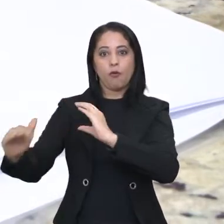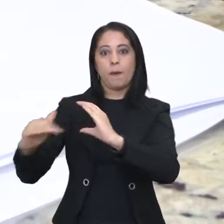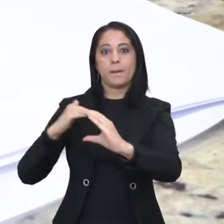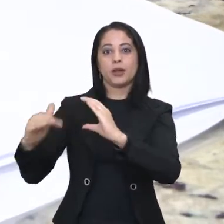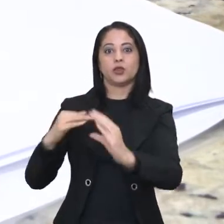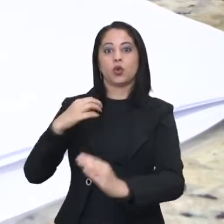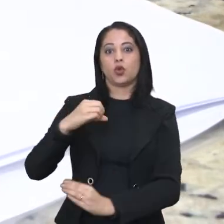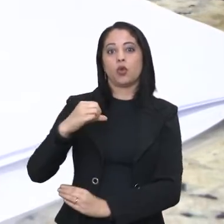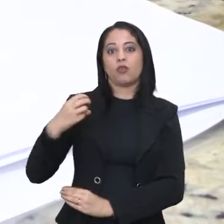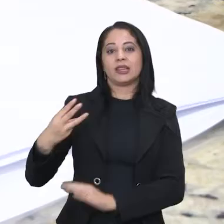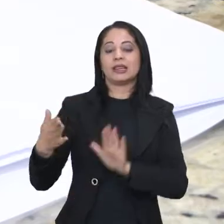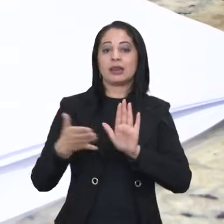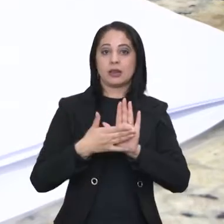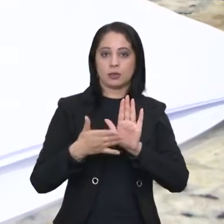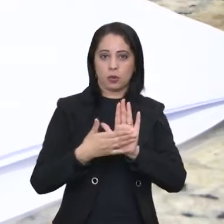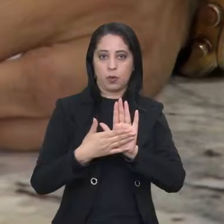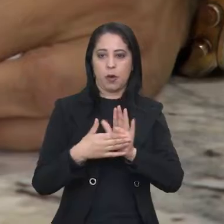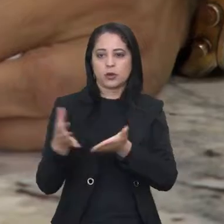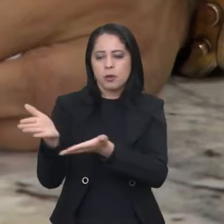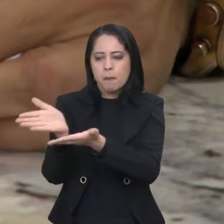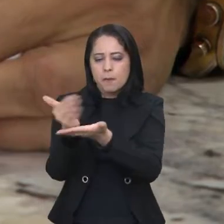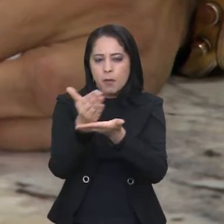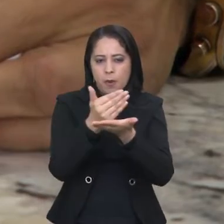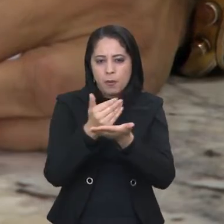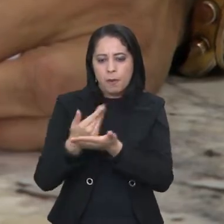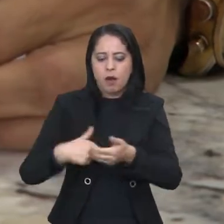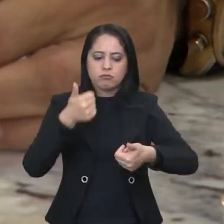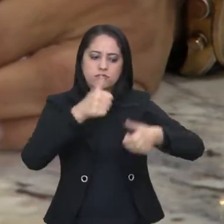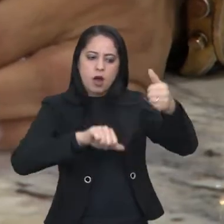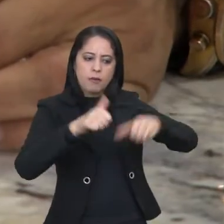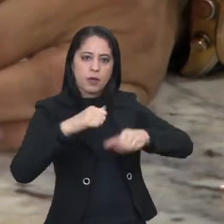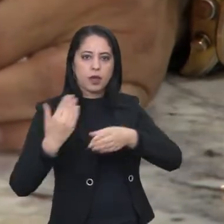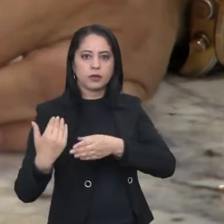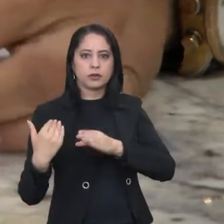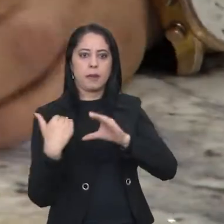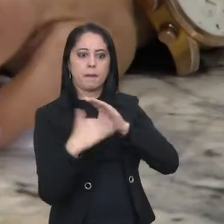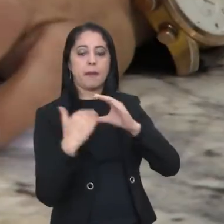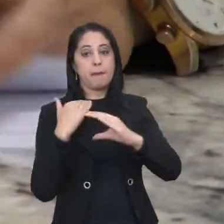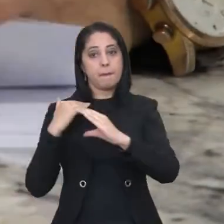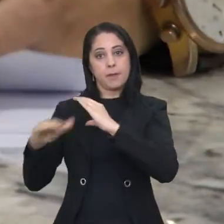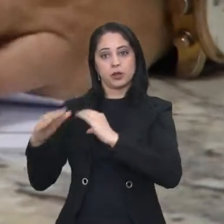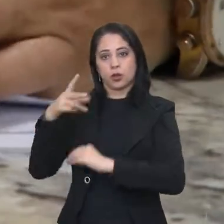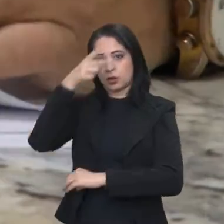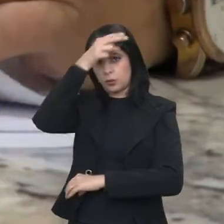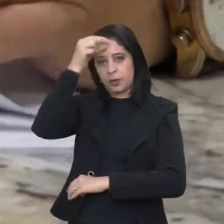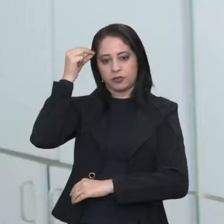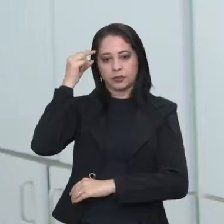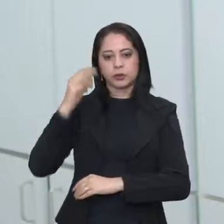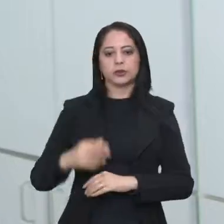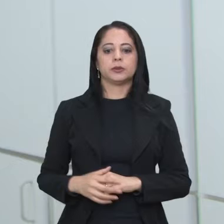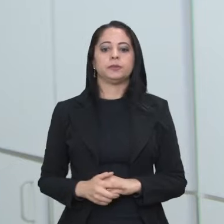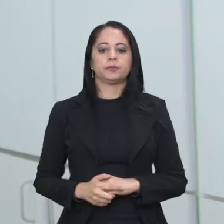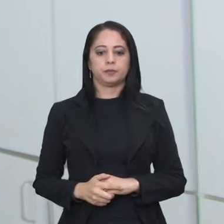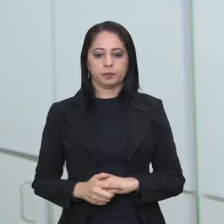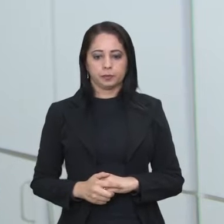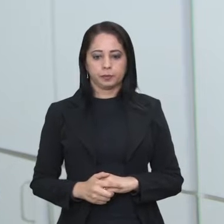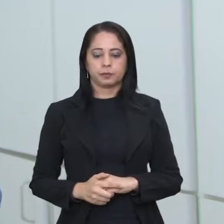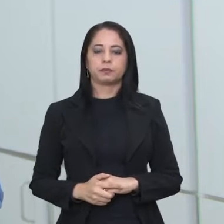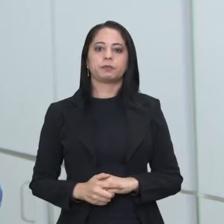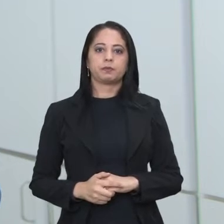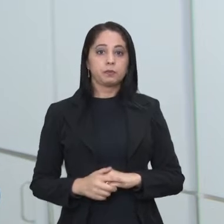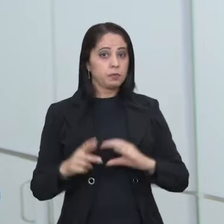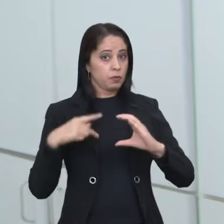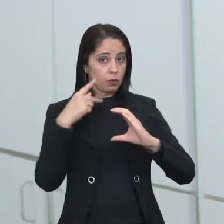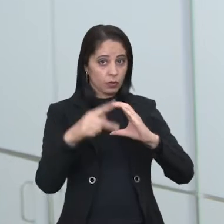população enviou 93 propostas. Todas foram analisadas e encaminhadas à Prefeitura. A Câmara tem